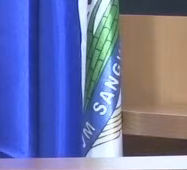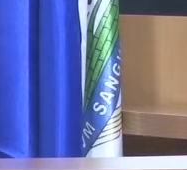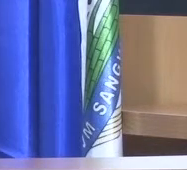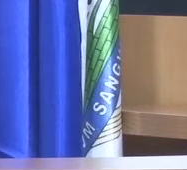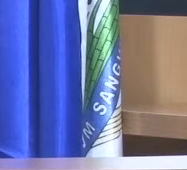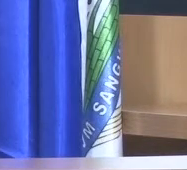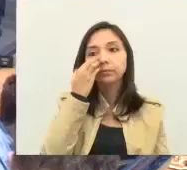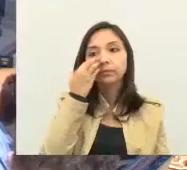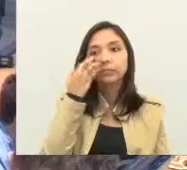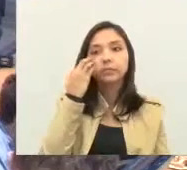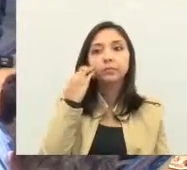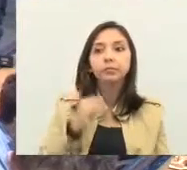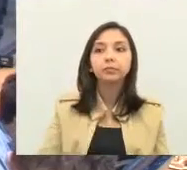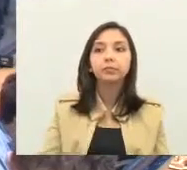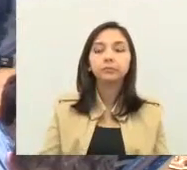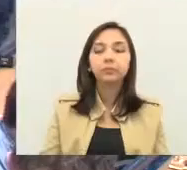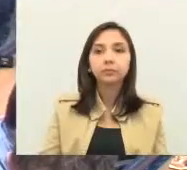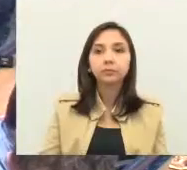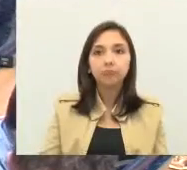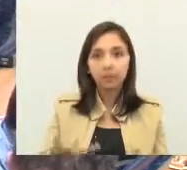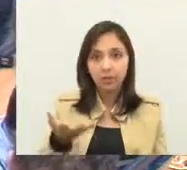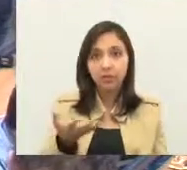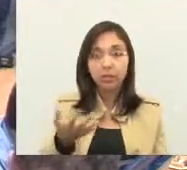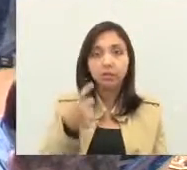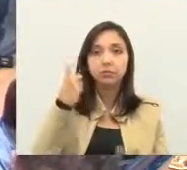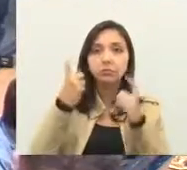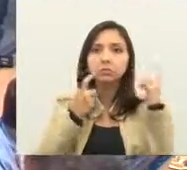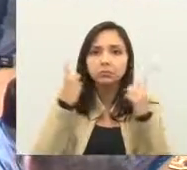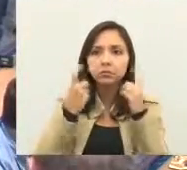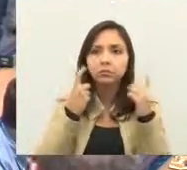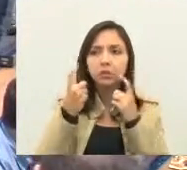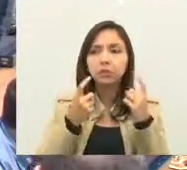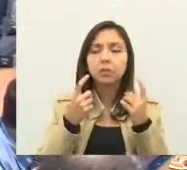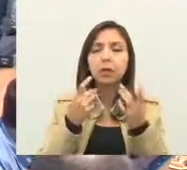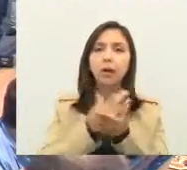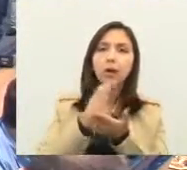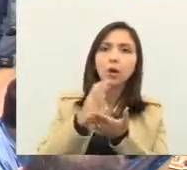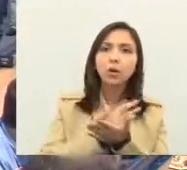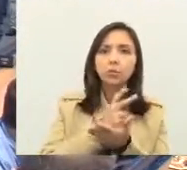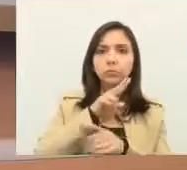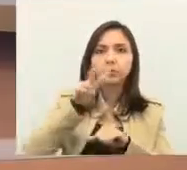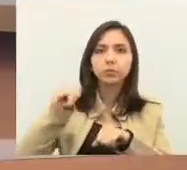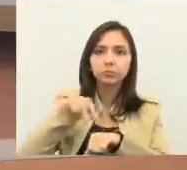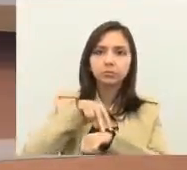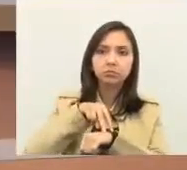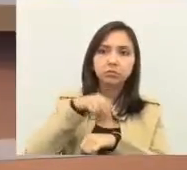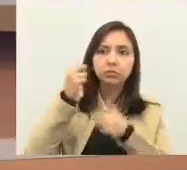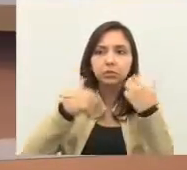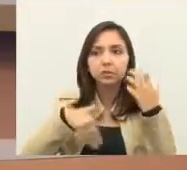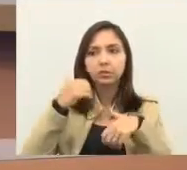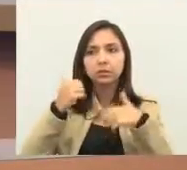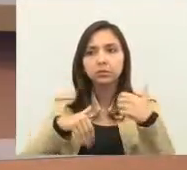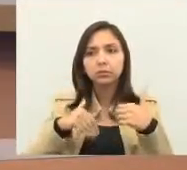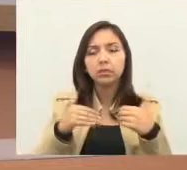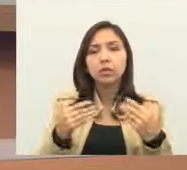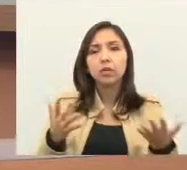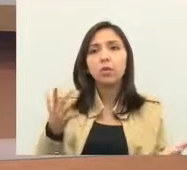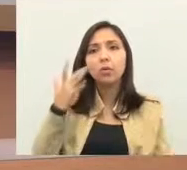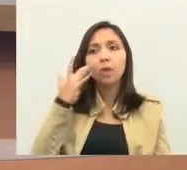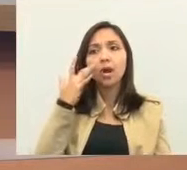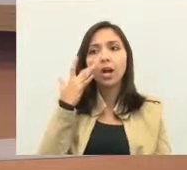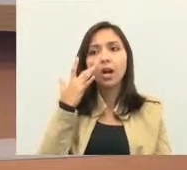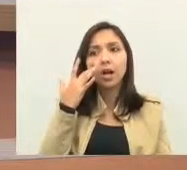termo gênero. Eu fico muito preocupada quando eu escuto algumas falas aqui. Eu acho que as